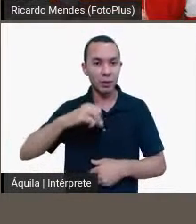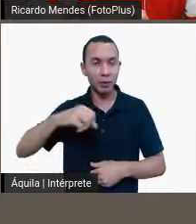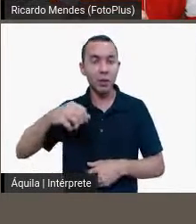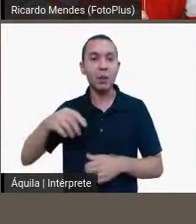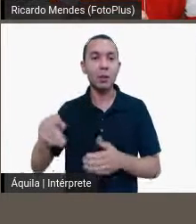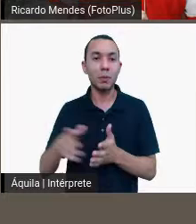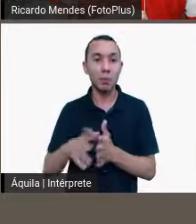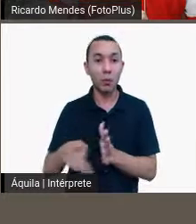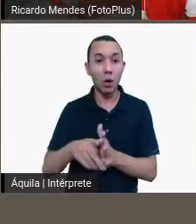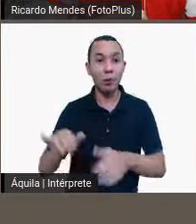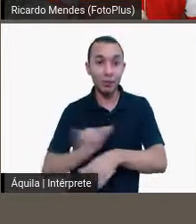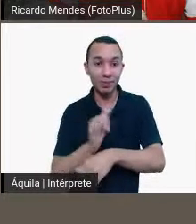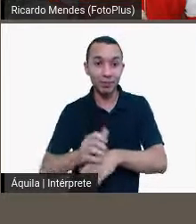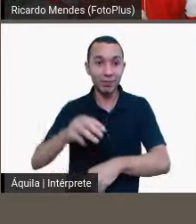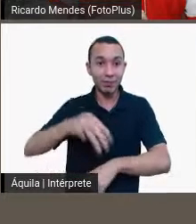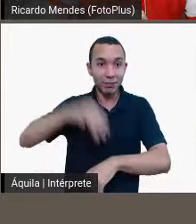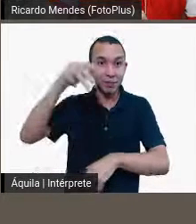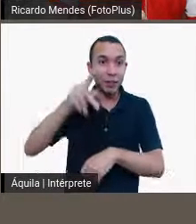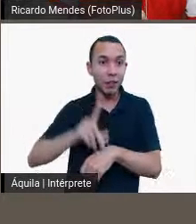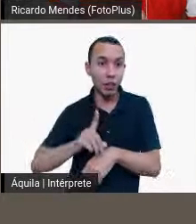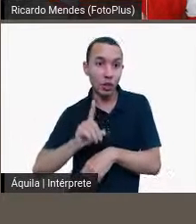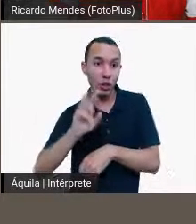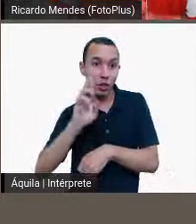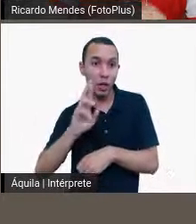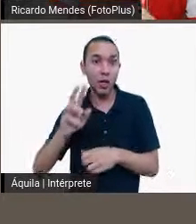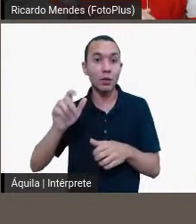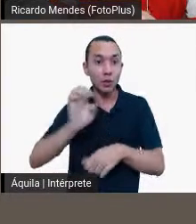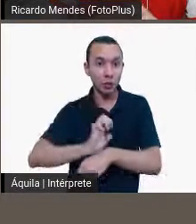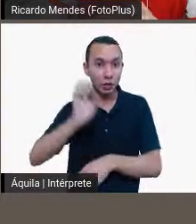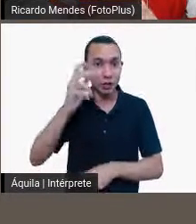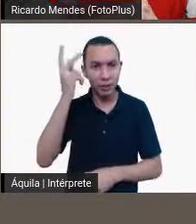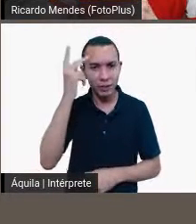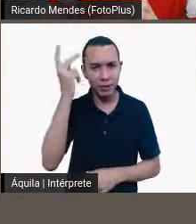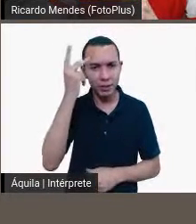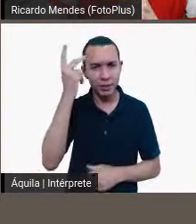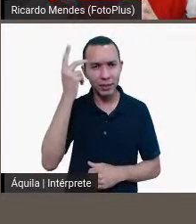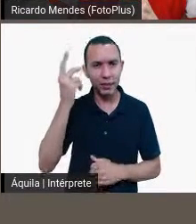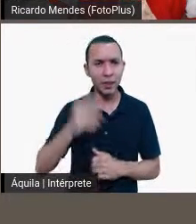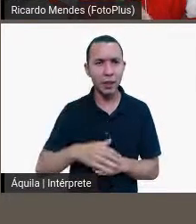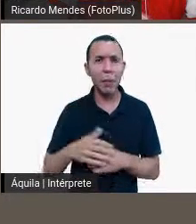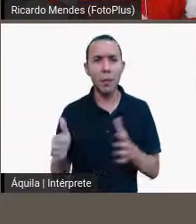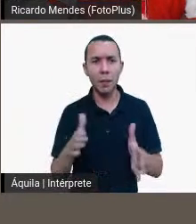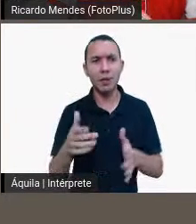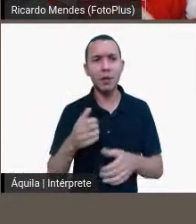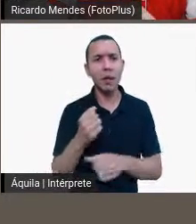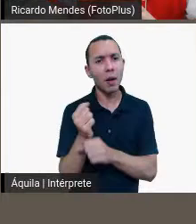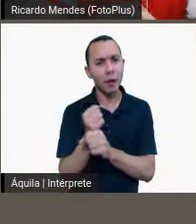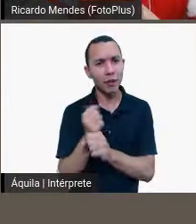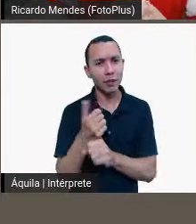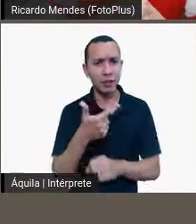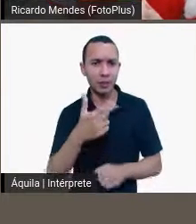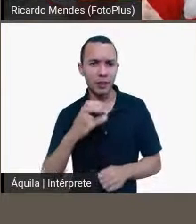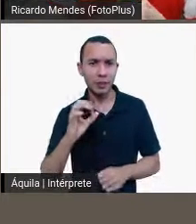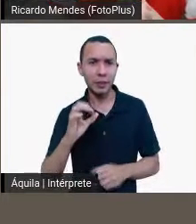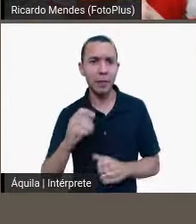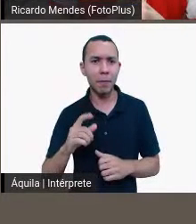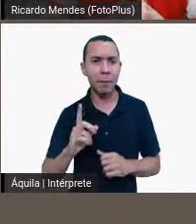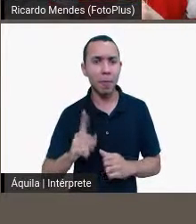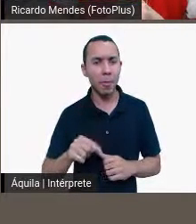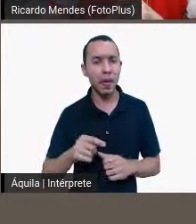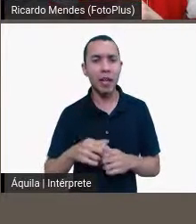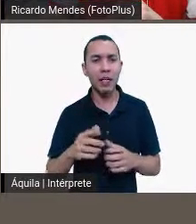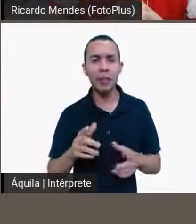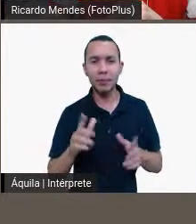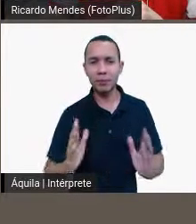doutorado da Escola de Sociologia e Política de São Paulo. Traço dominante por quase 20 anos nesse campo será o recorte temporal que